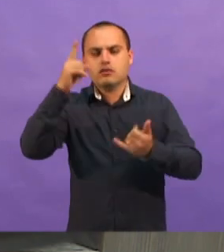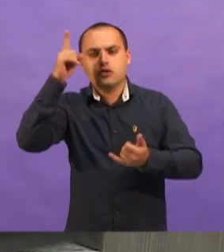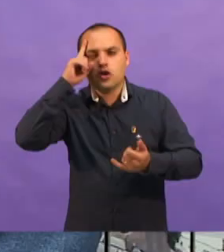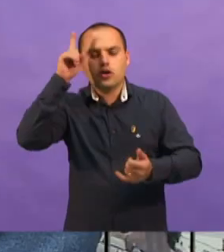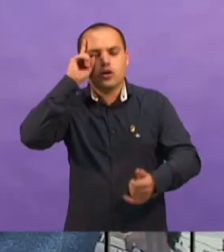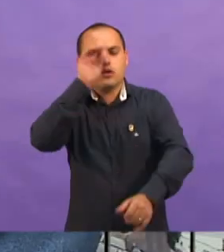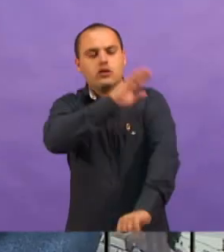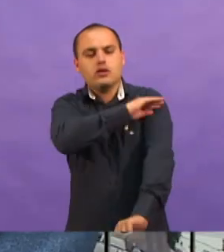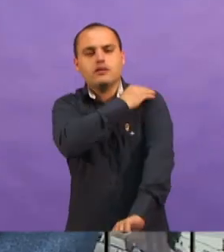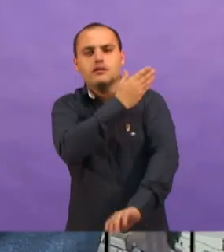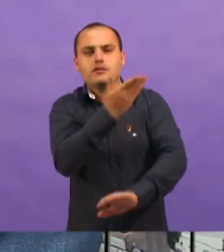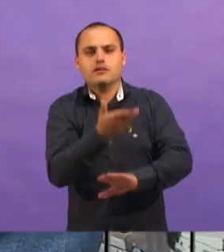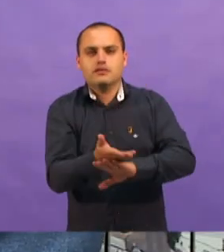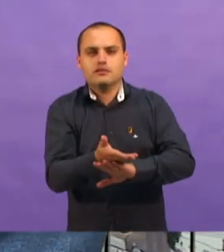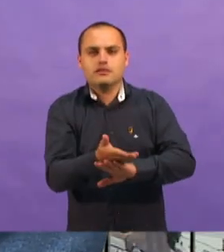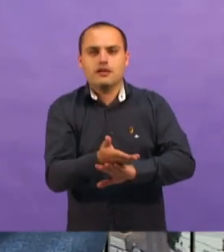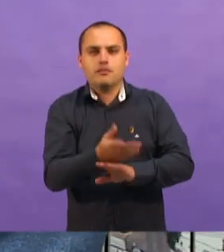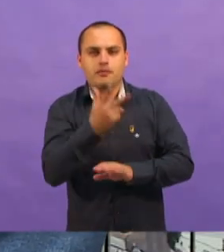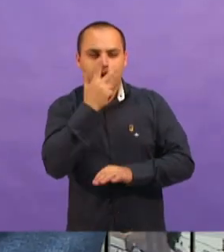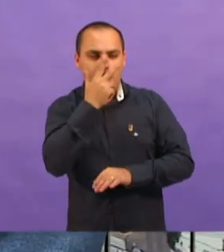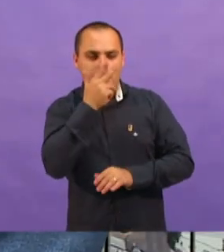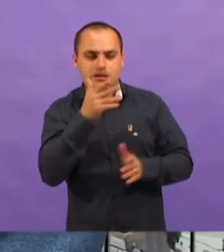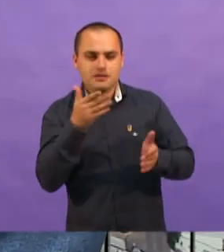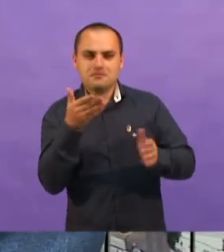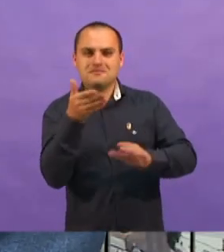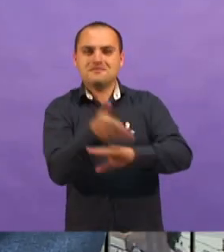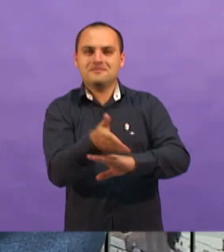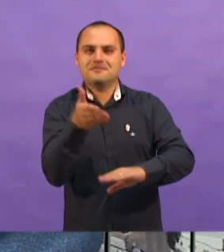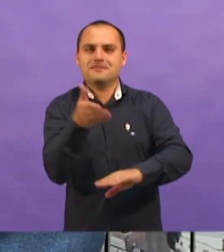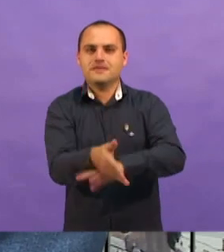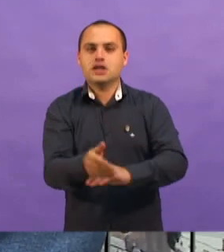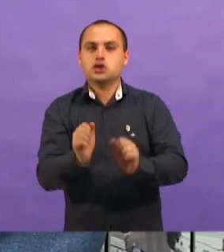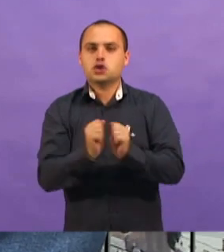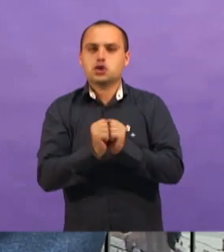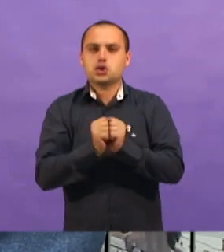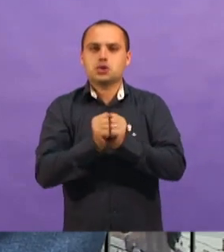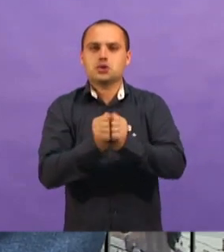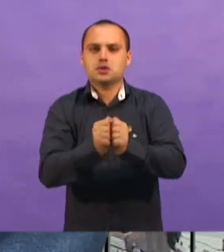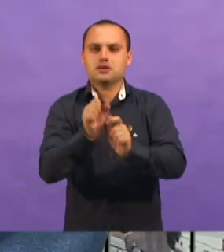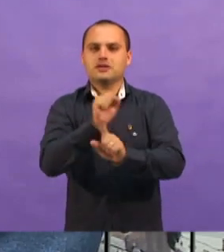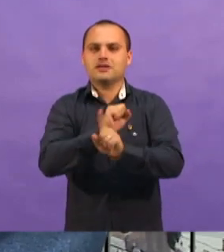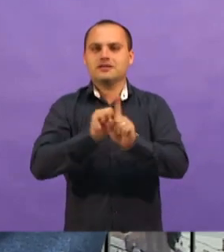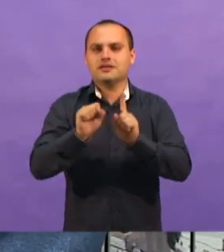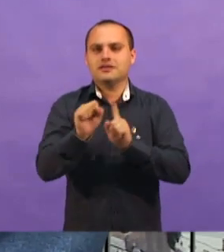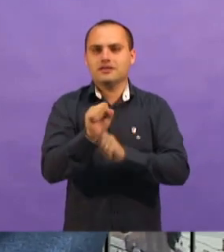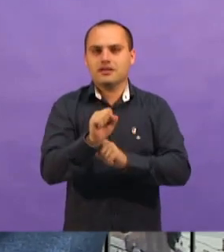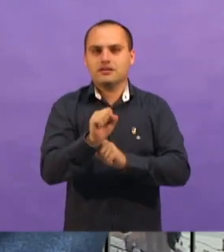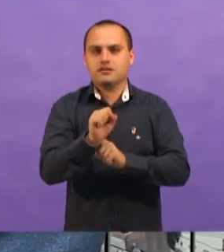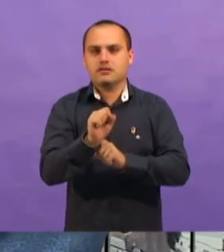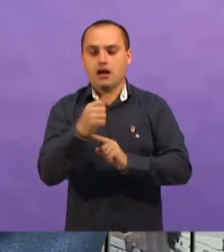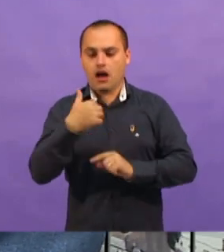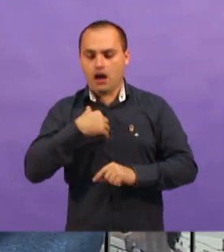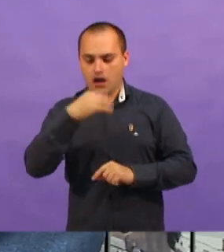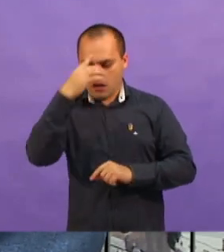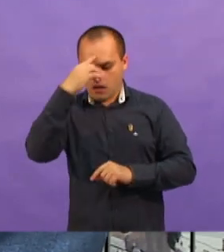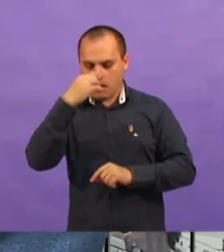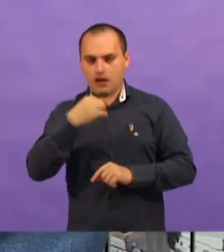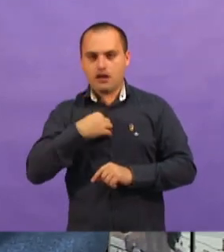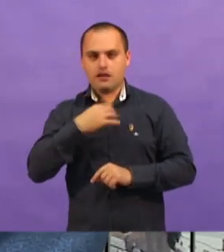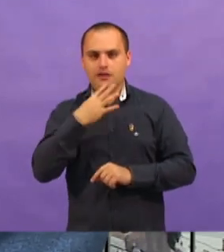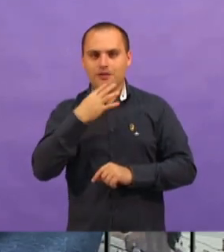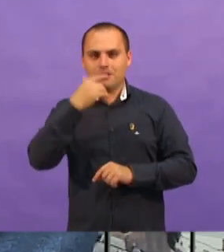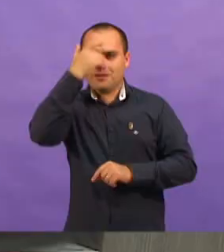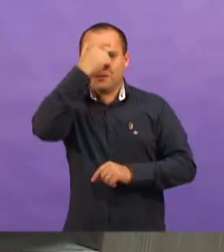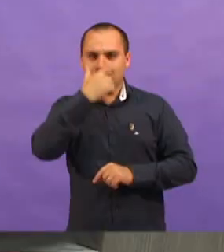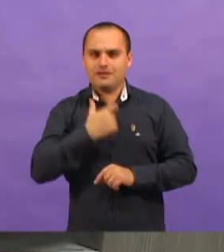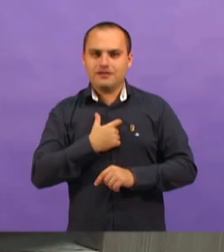noite. Esse estar presente, sabe? Reconhecer-se, primeiramente, para reconhecer o mundo. Eu acho que o